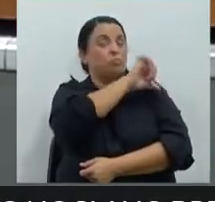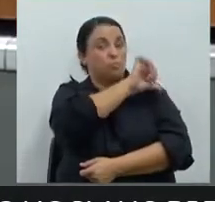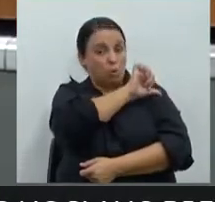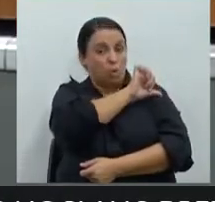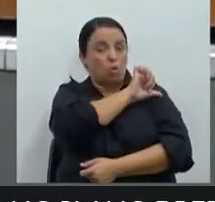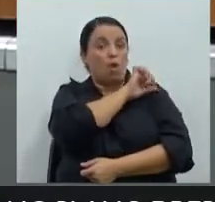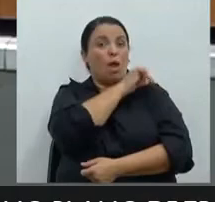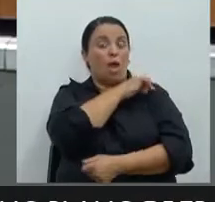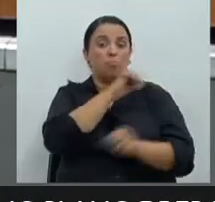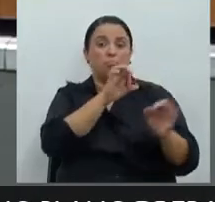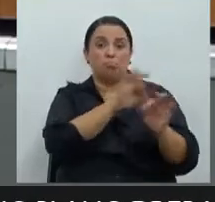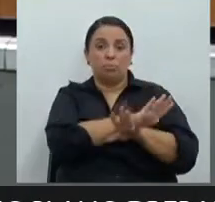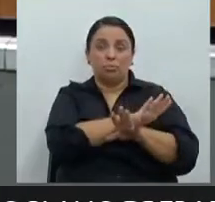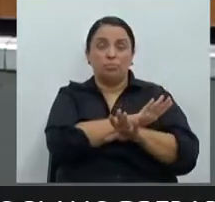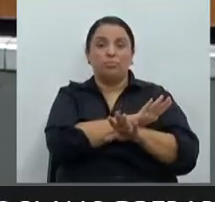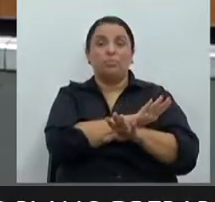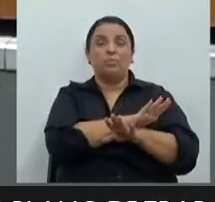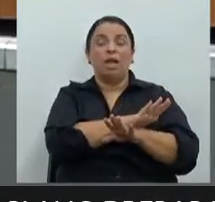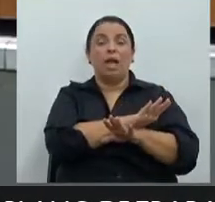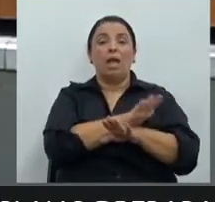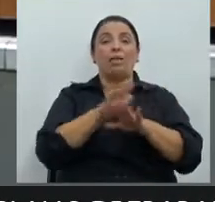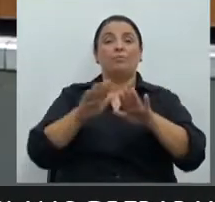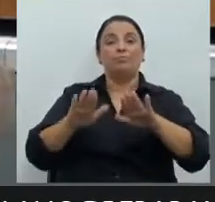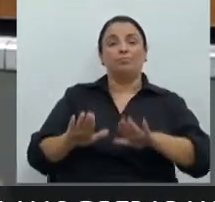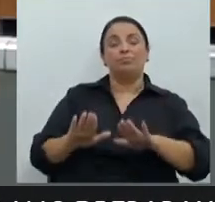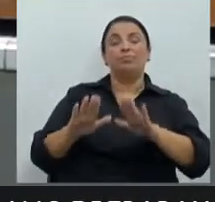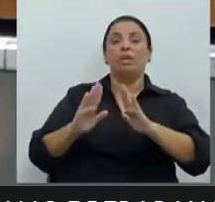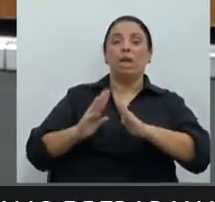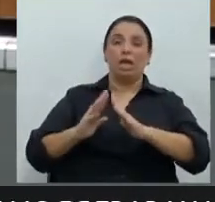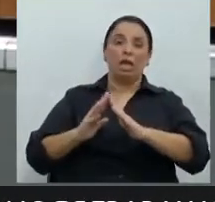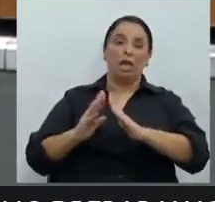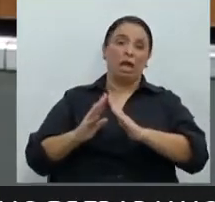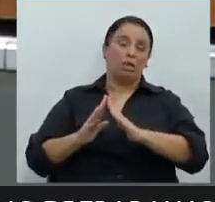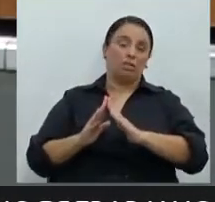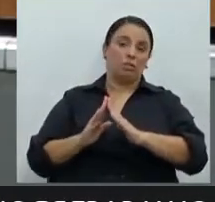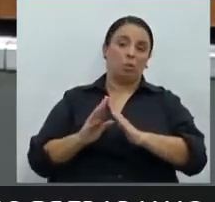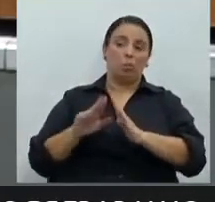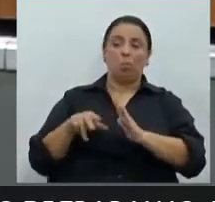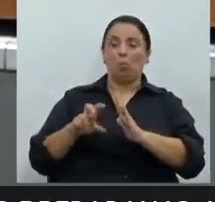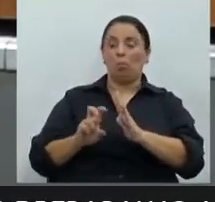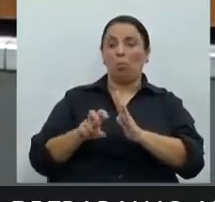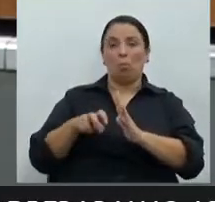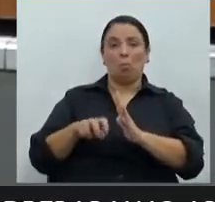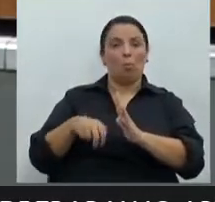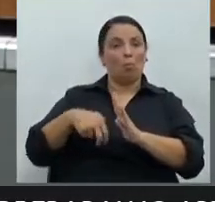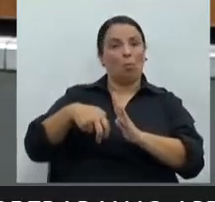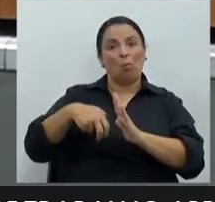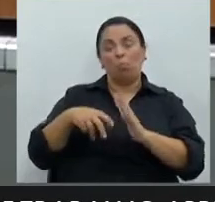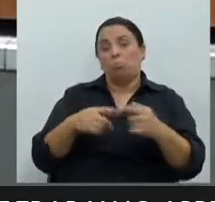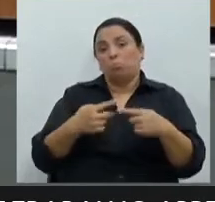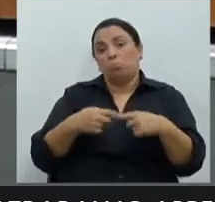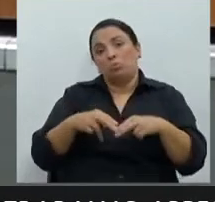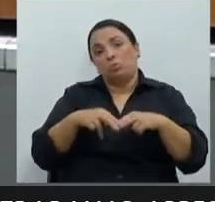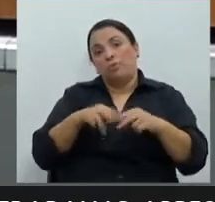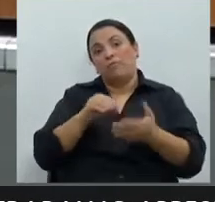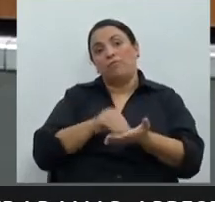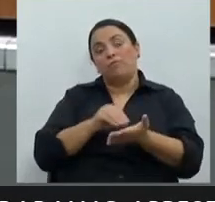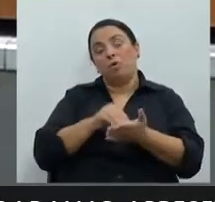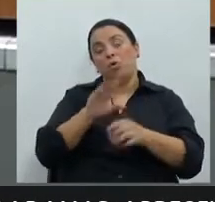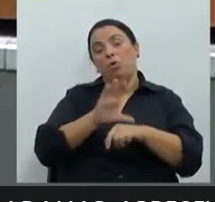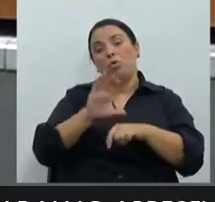ele vai para casa, né, porque ele não tem curso profissionalizante. E aí eu